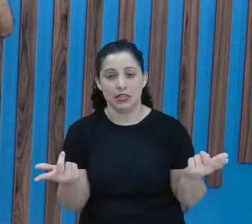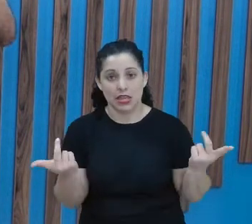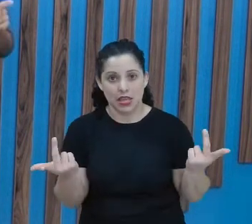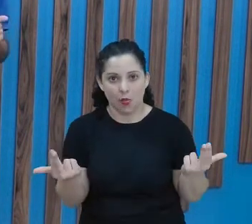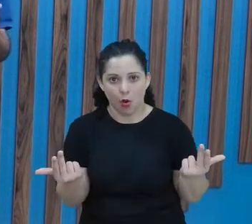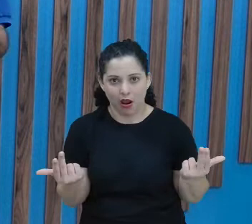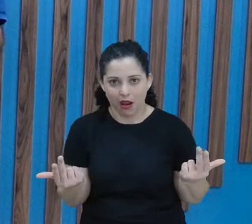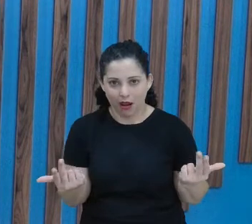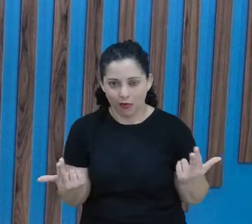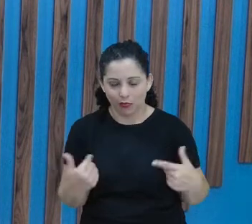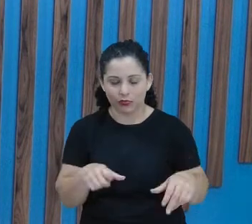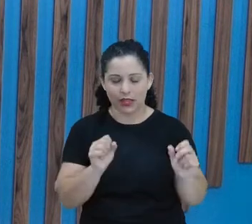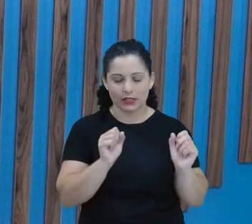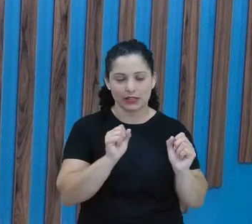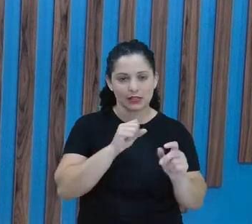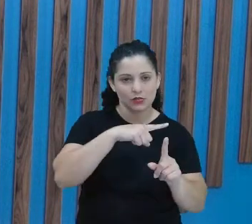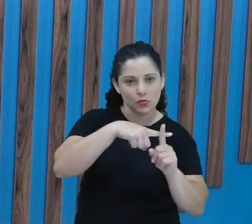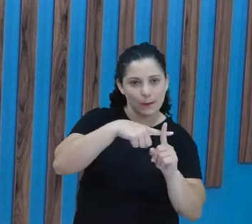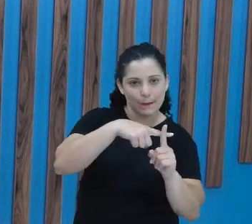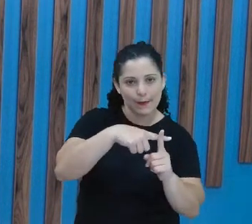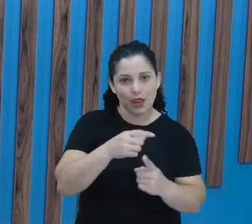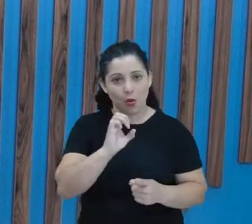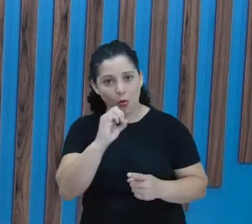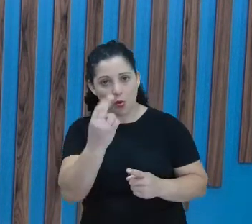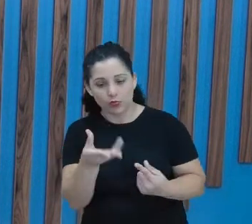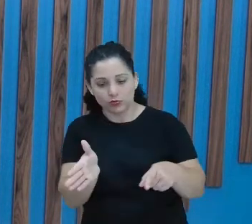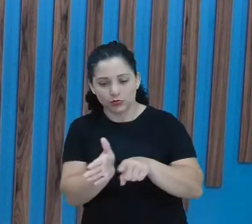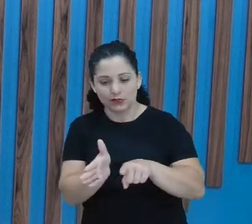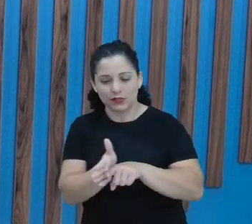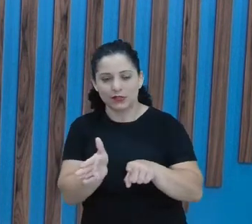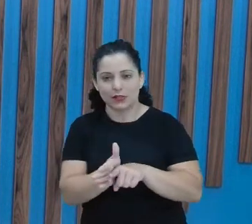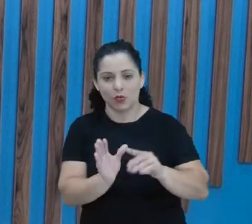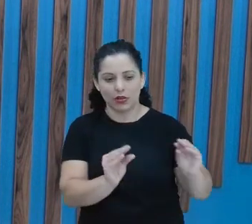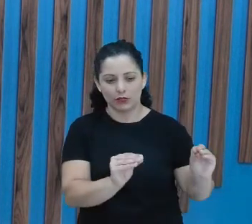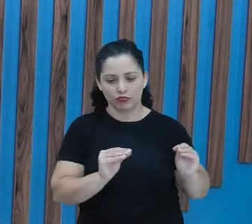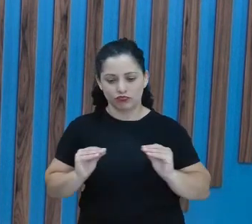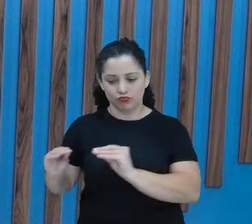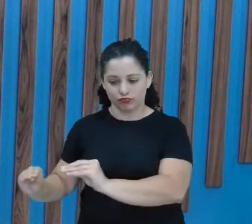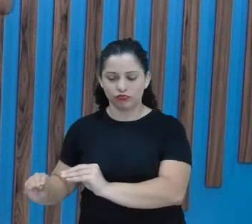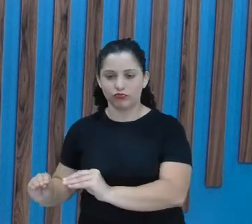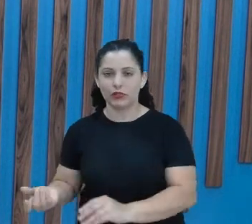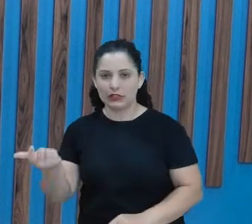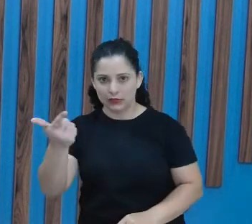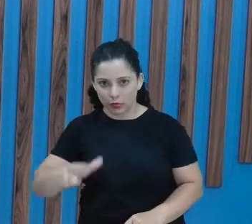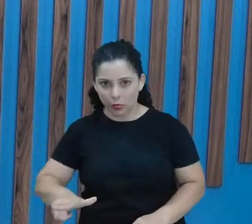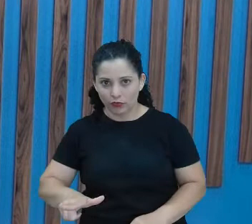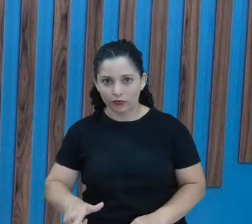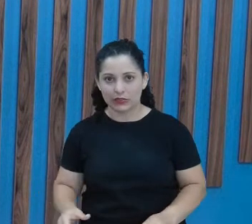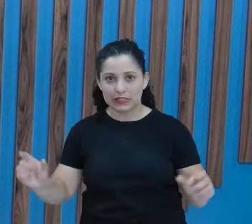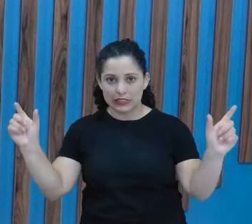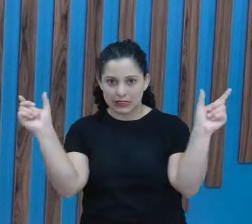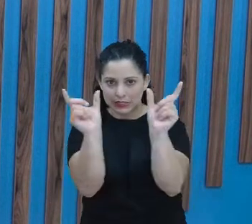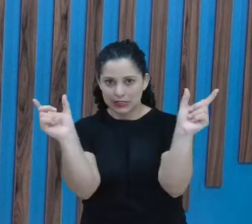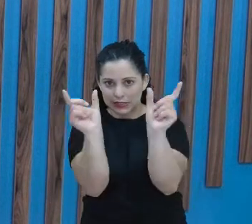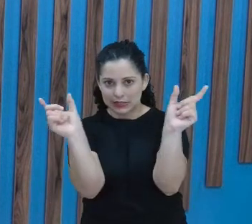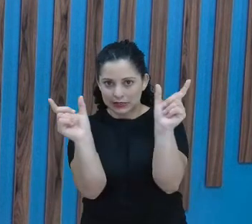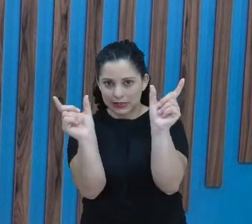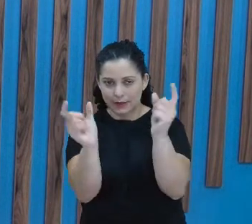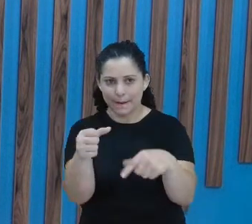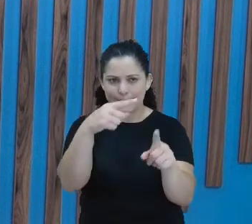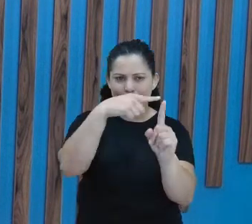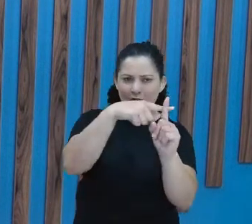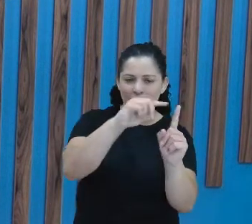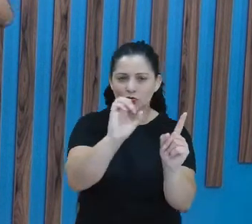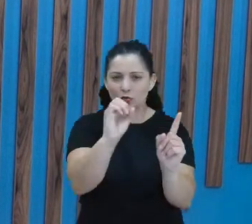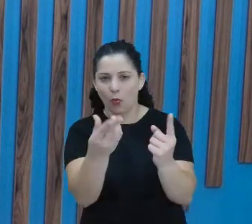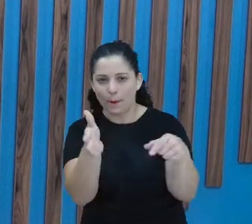para soma quanto para subtração. Você apenas repete o denominador e faz a operação em cima. Se for mais, você